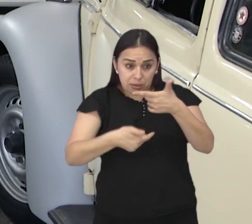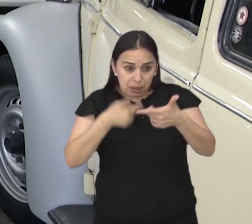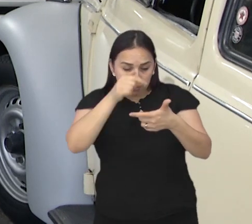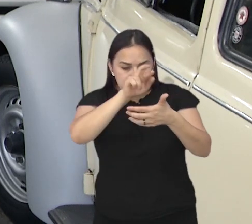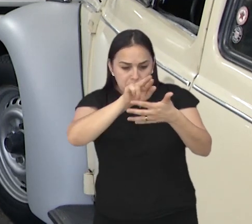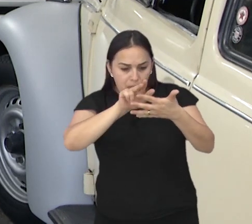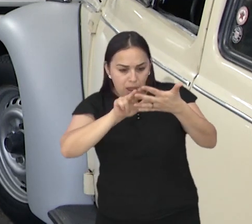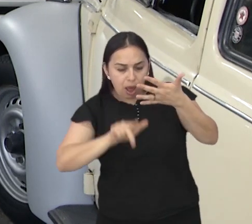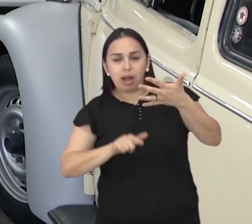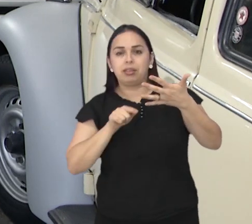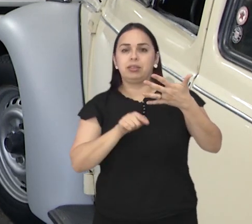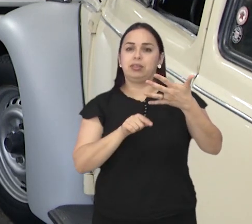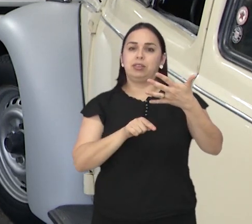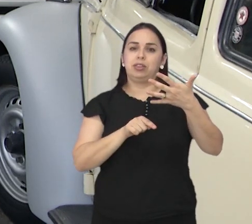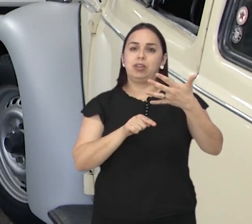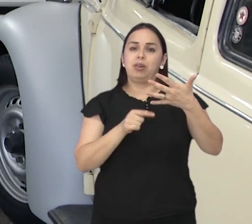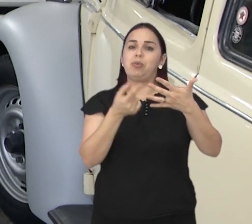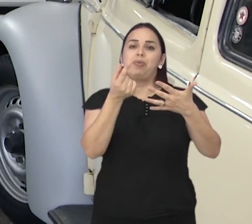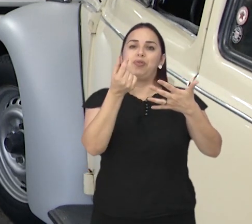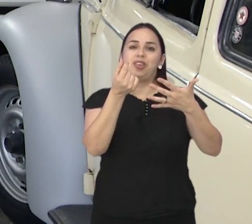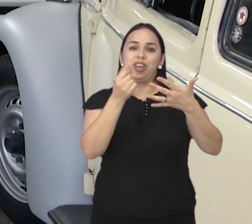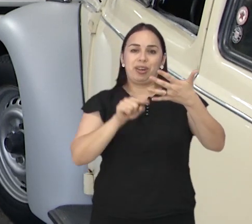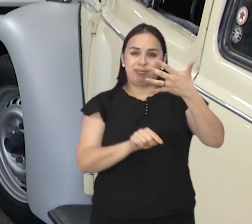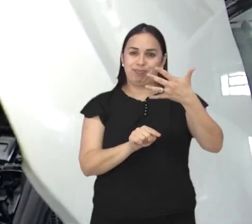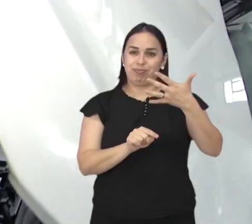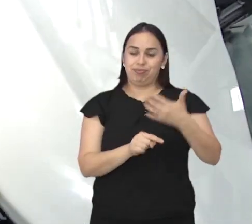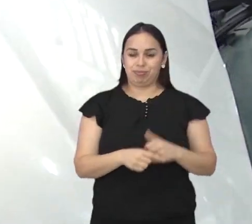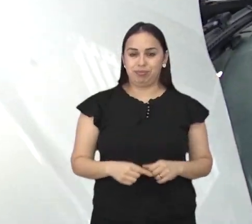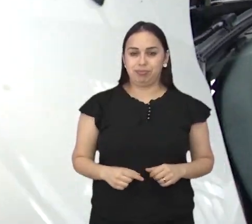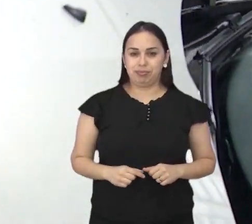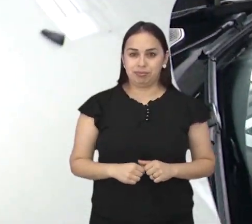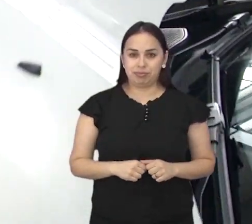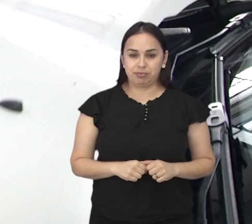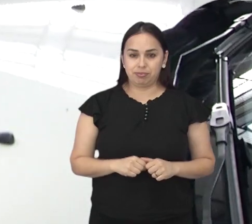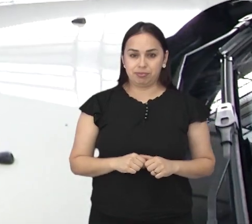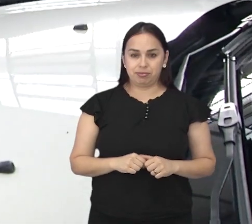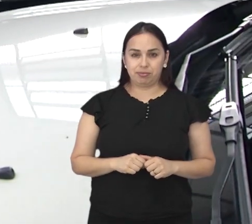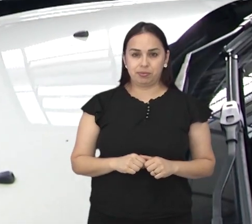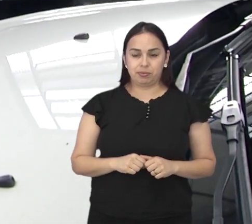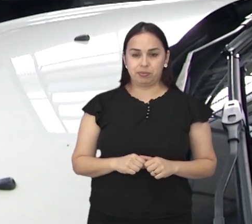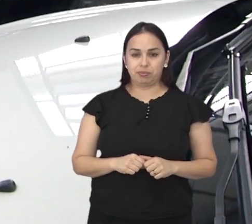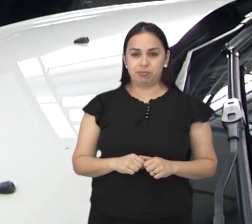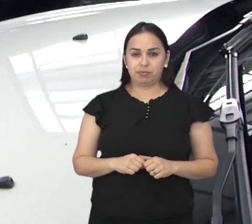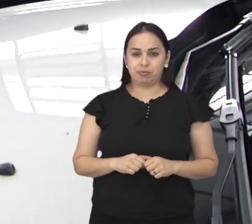Conforme você vai trabalhando, no final o dinheiro entra.